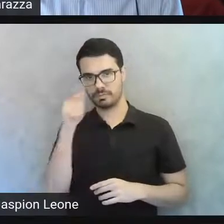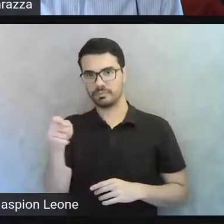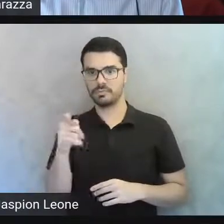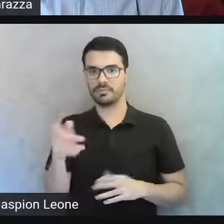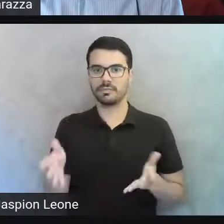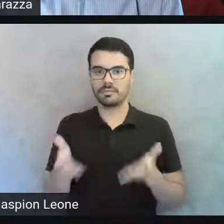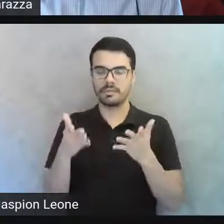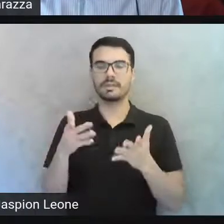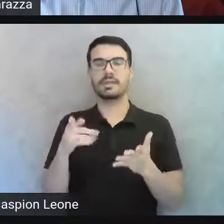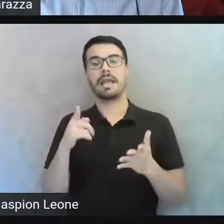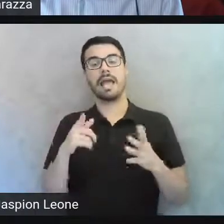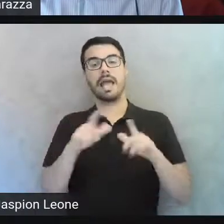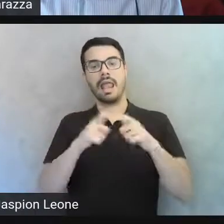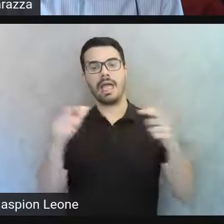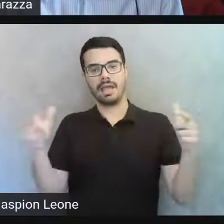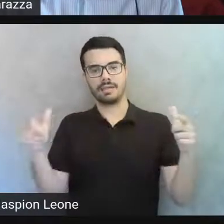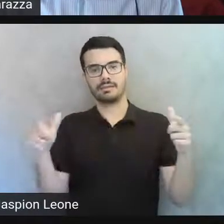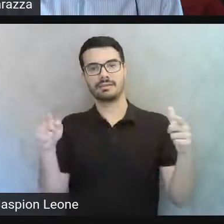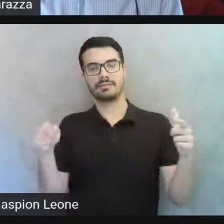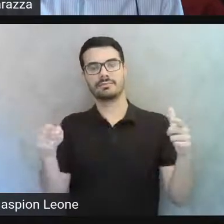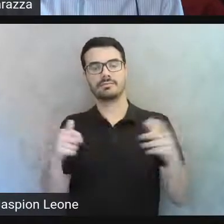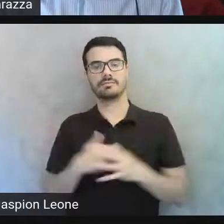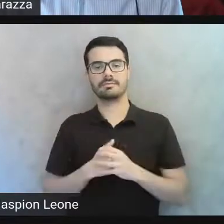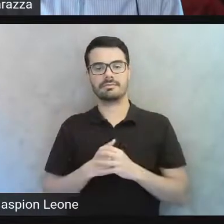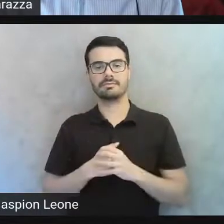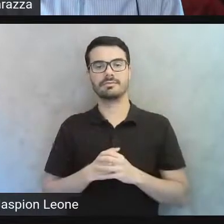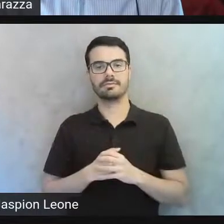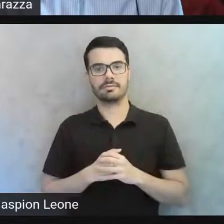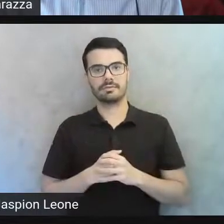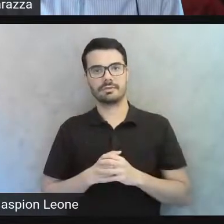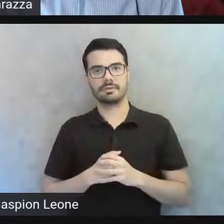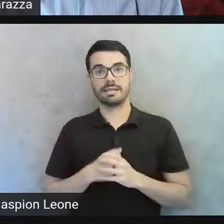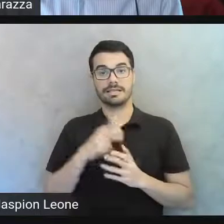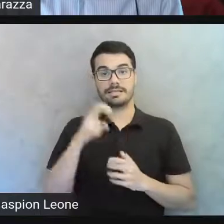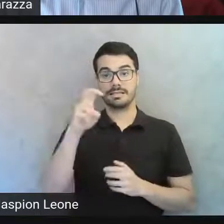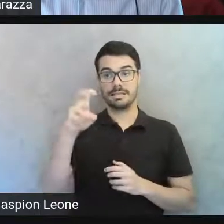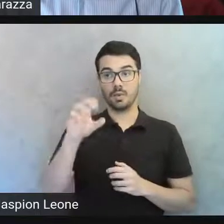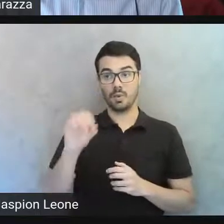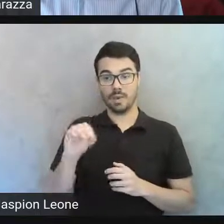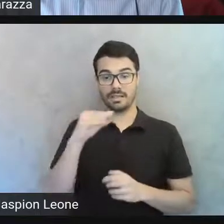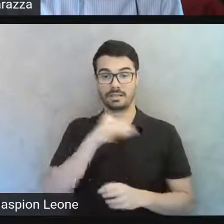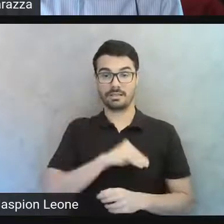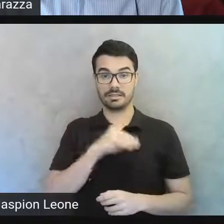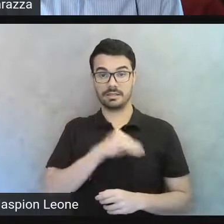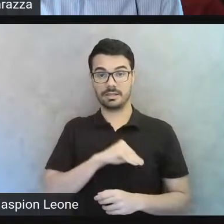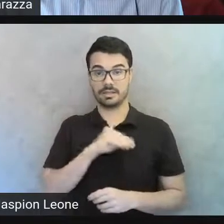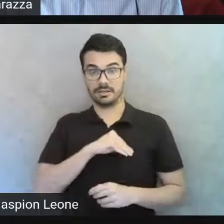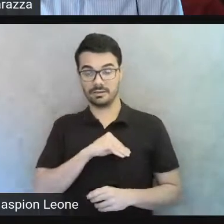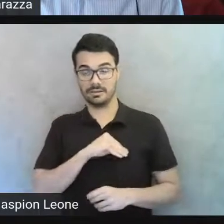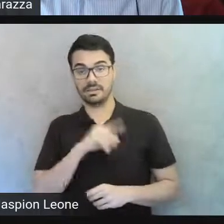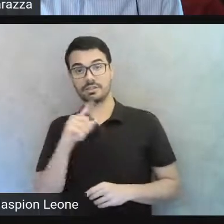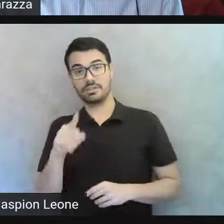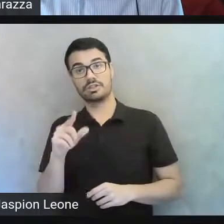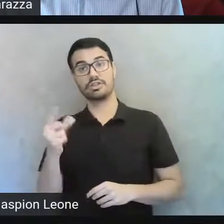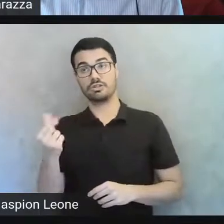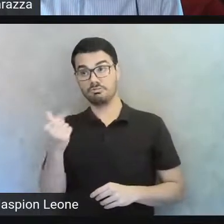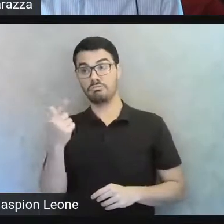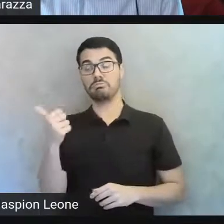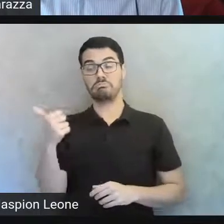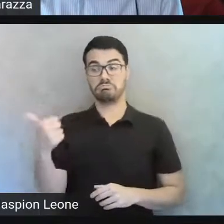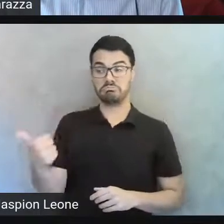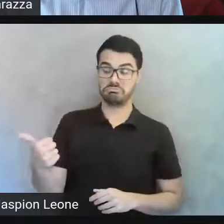empreiteiras, grandes empresas e setores oligopolizados, fosse, digamos, 50 salários mínimos, ainda é um dinheiro relevante,